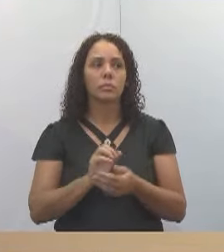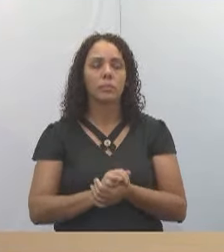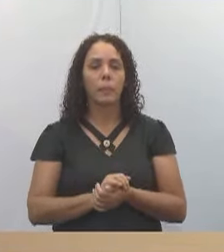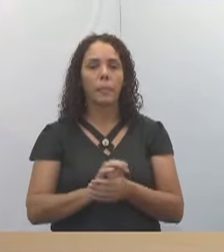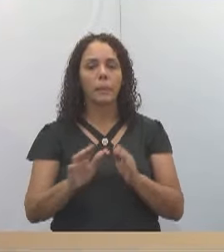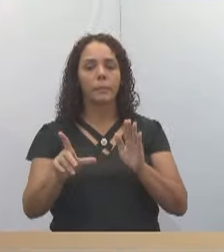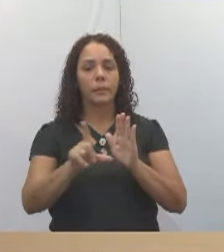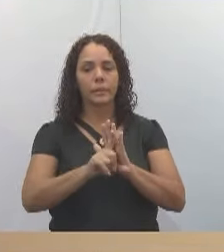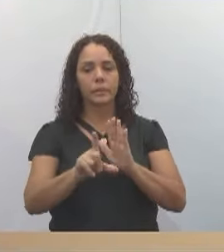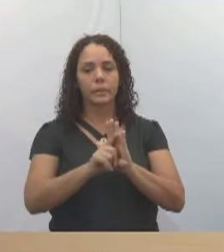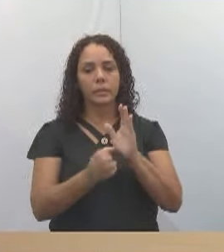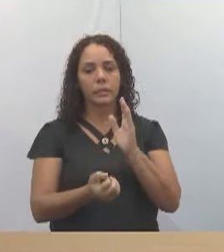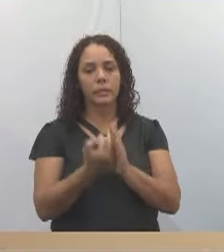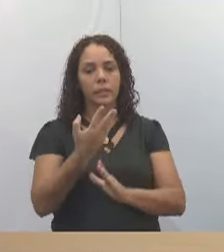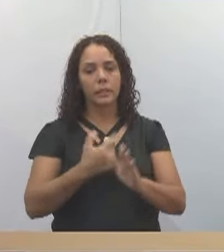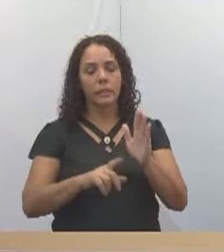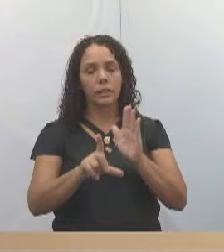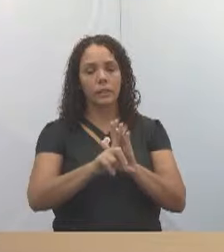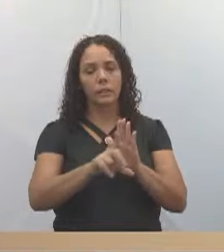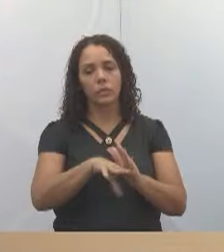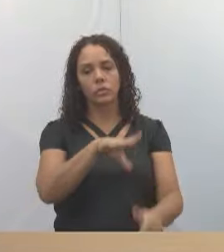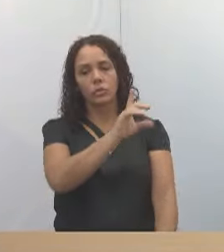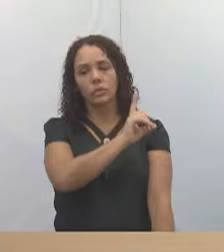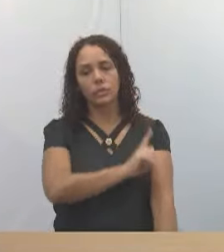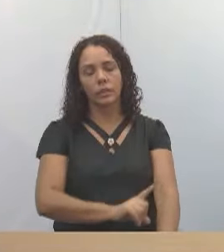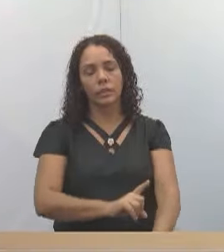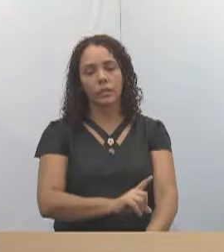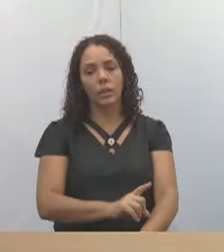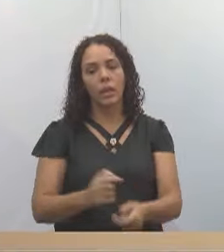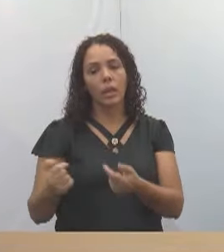legislar sobre direito civil, afronta ao